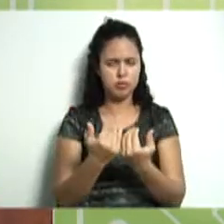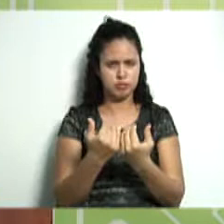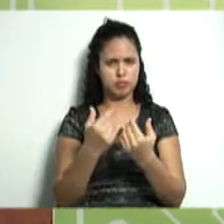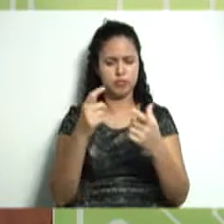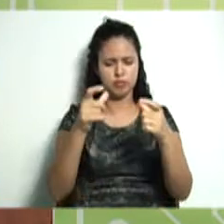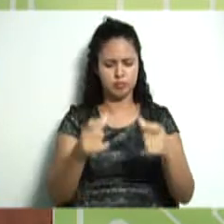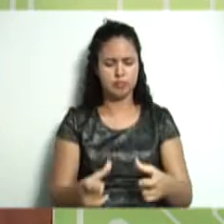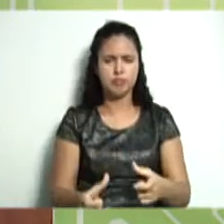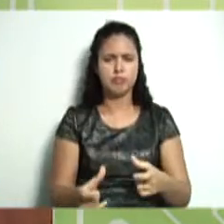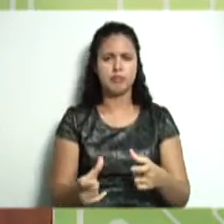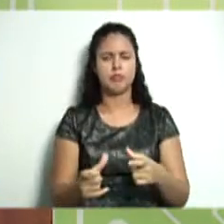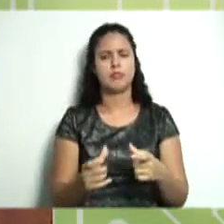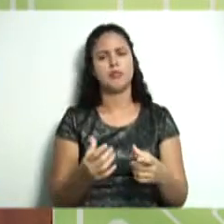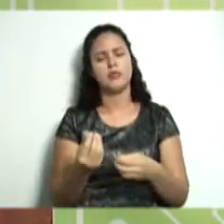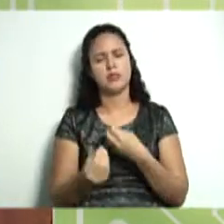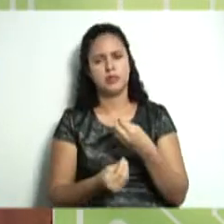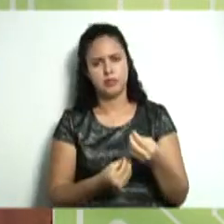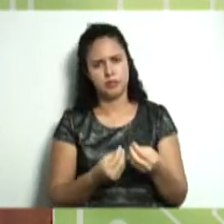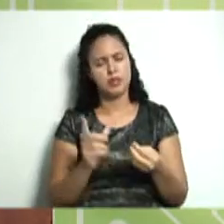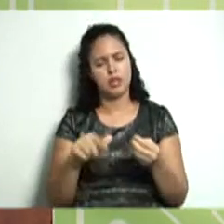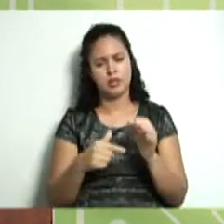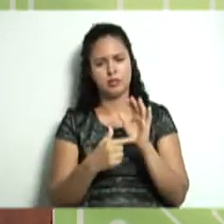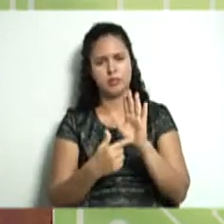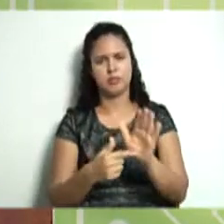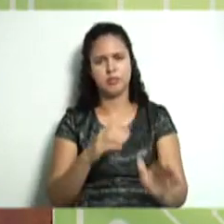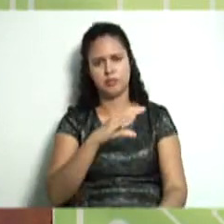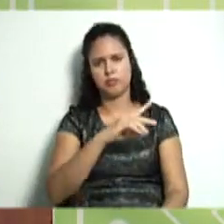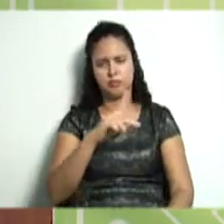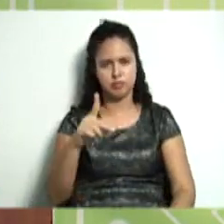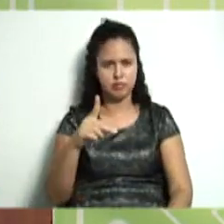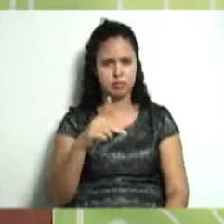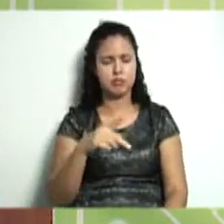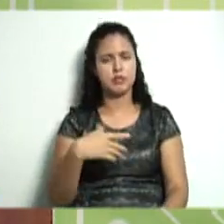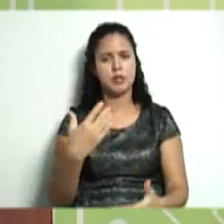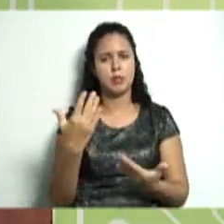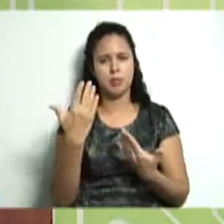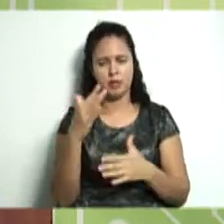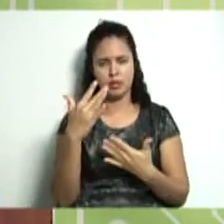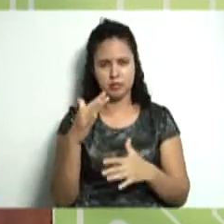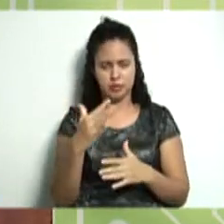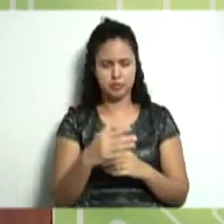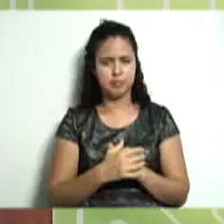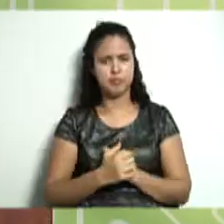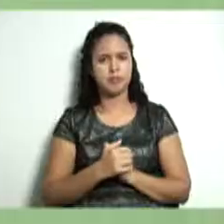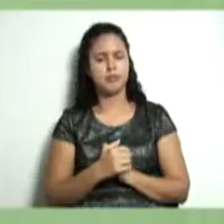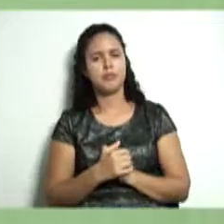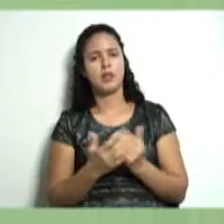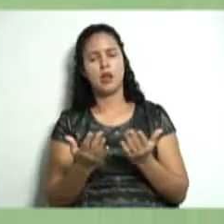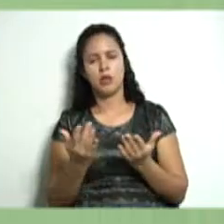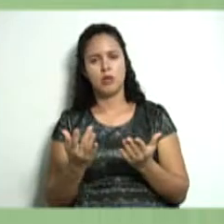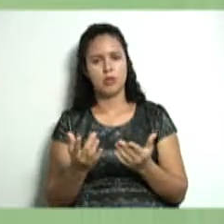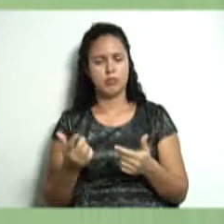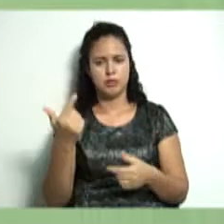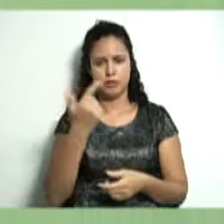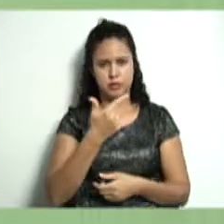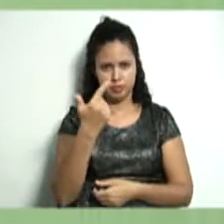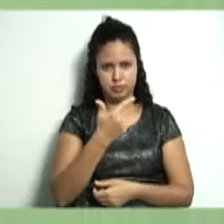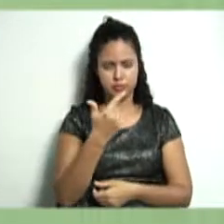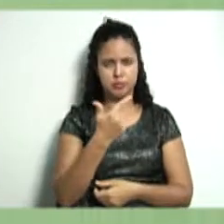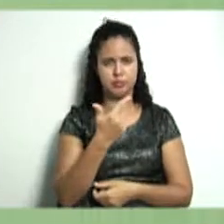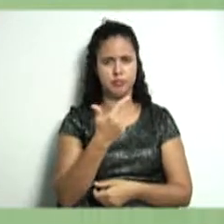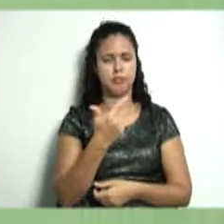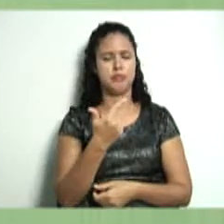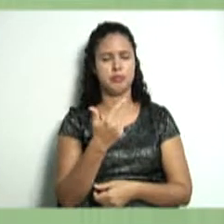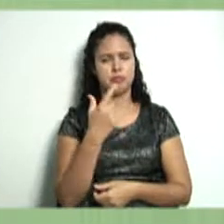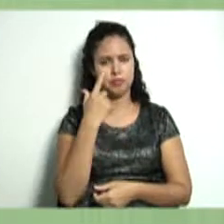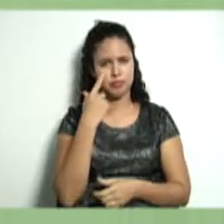uma cooperativa, certo? Então, muito bem, parabéns. A gente vai para a segunda questão. Na